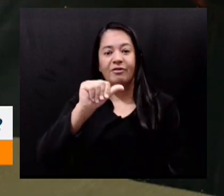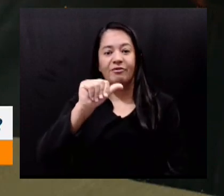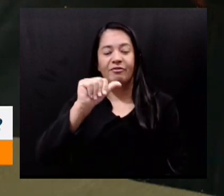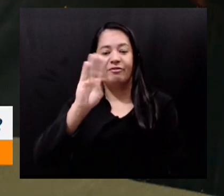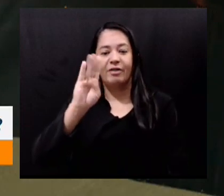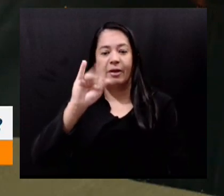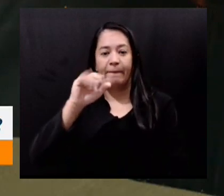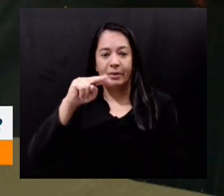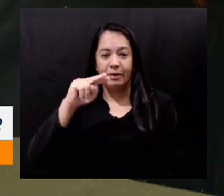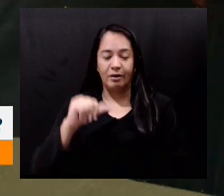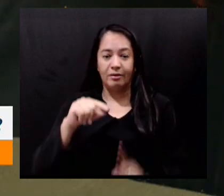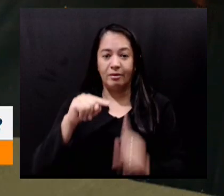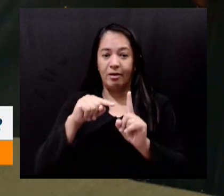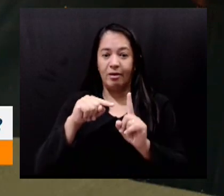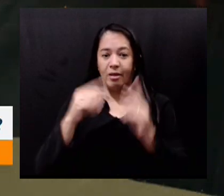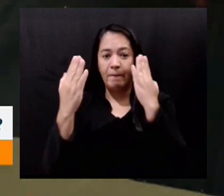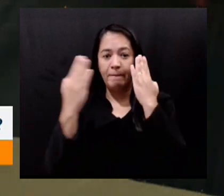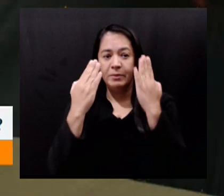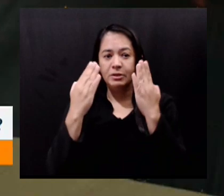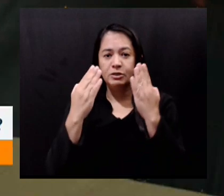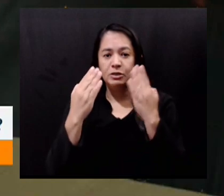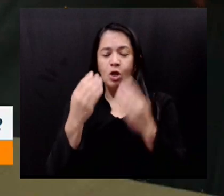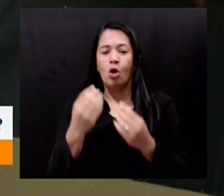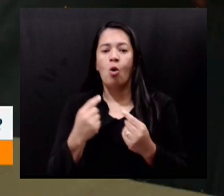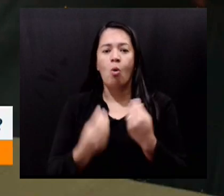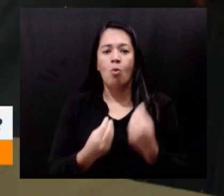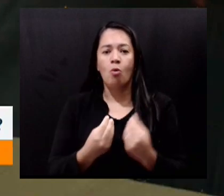gente sobre o impacto na saúde mental